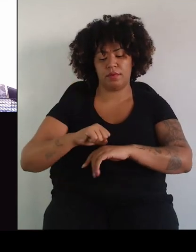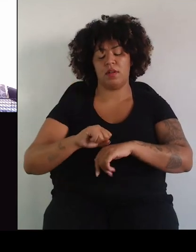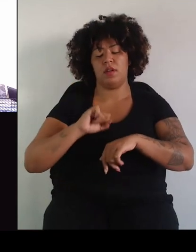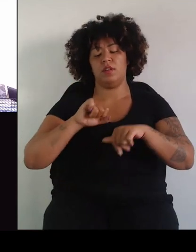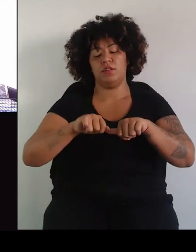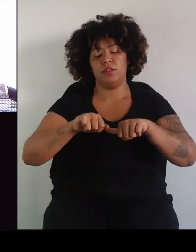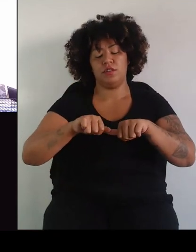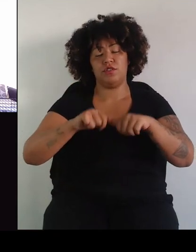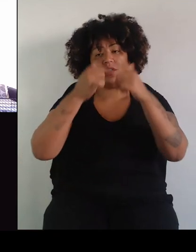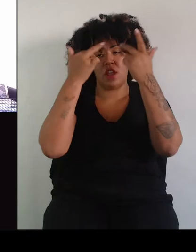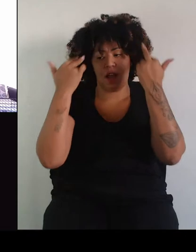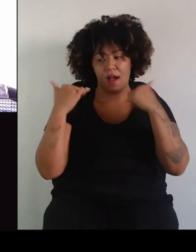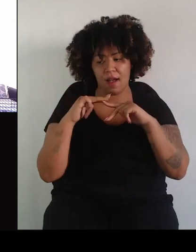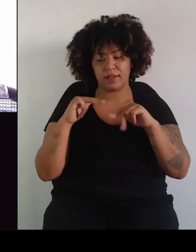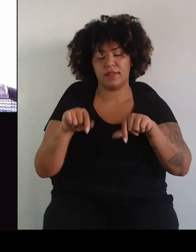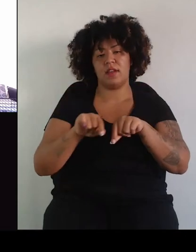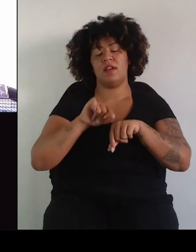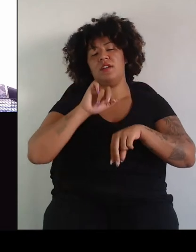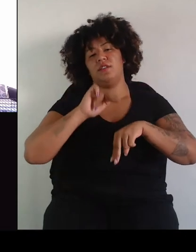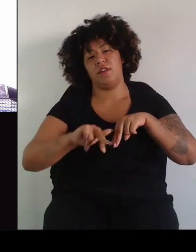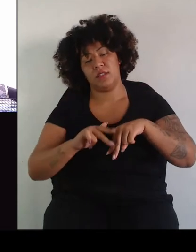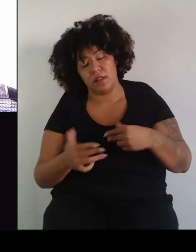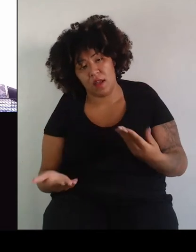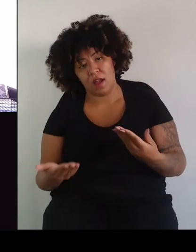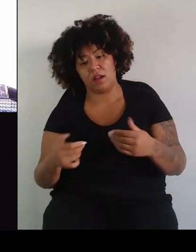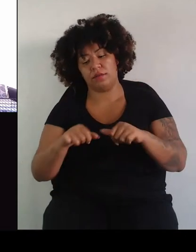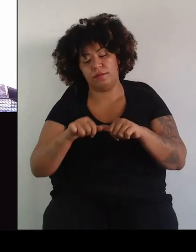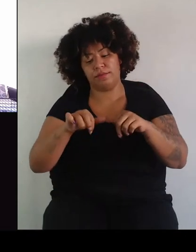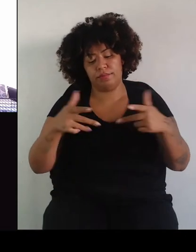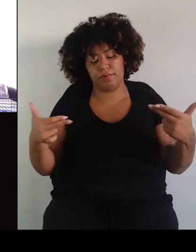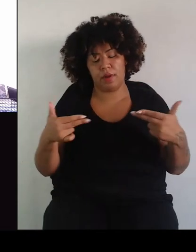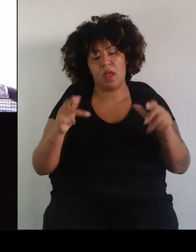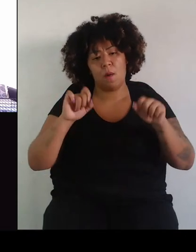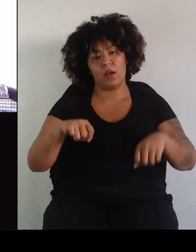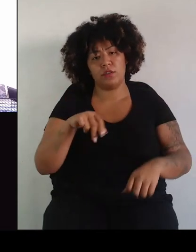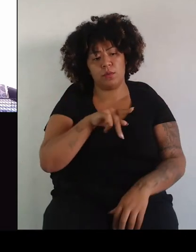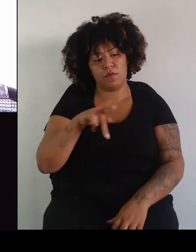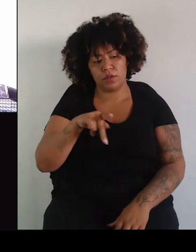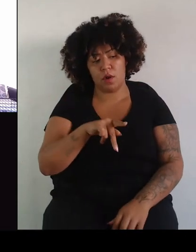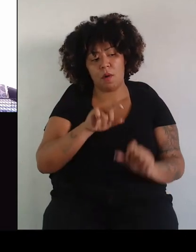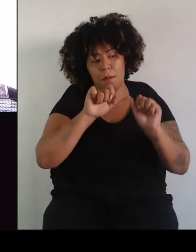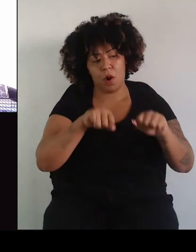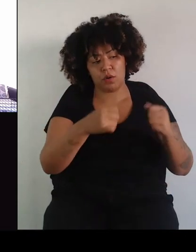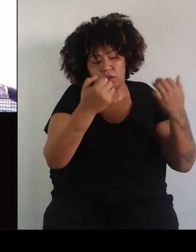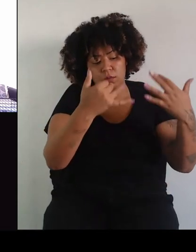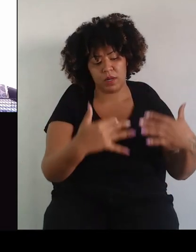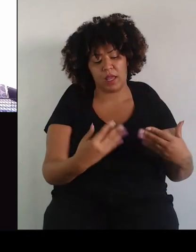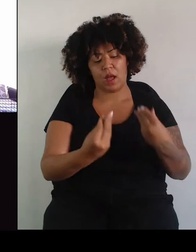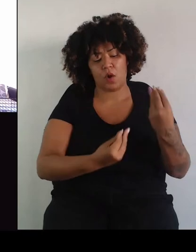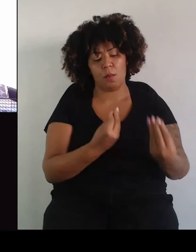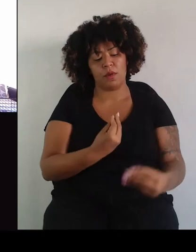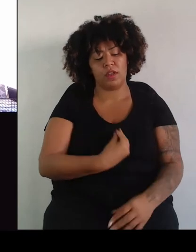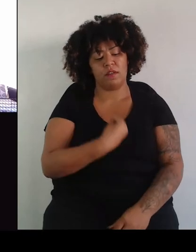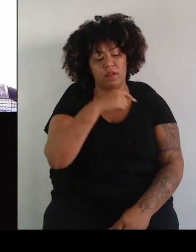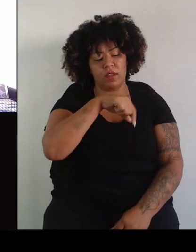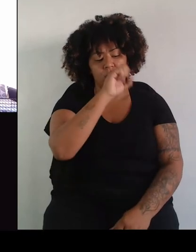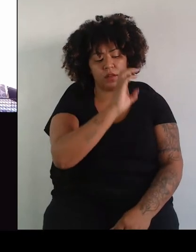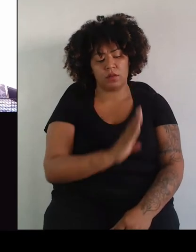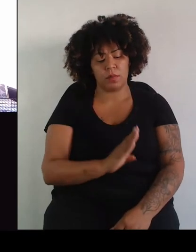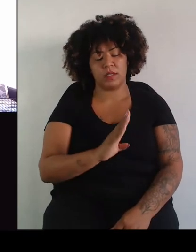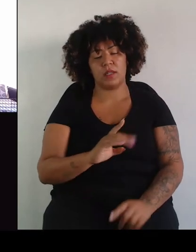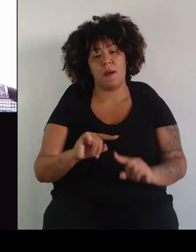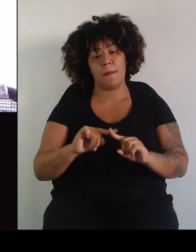as questões de gênero Enfim acho que o Paulo puder vai poder comentar um pouco sobre o contexto brasileiro mas se você na área poder